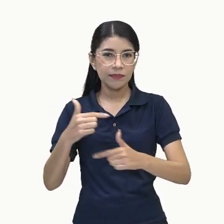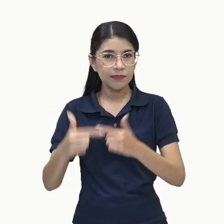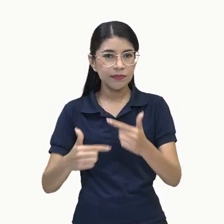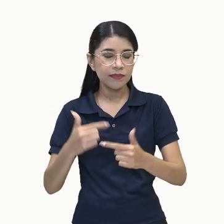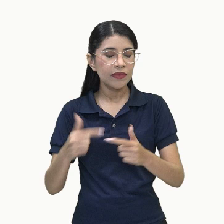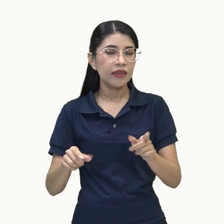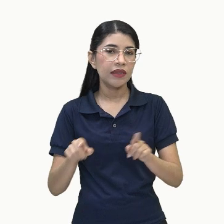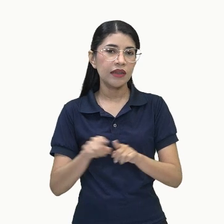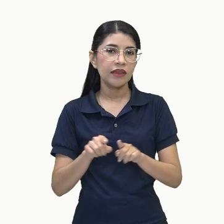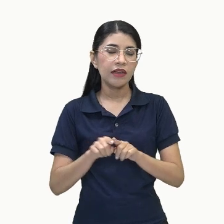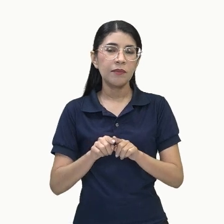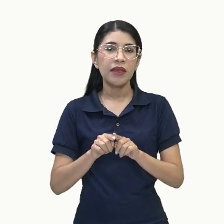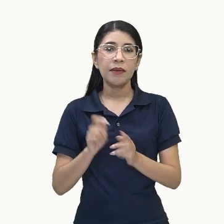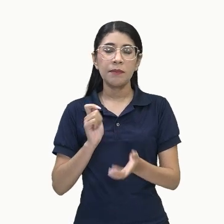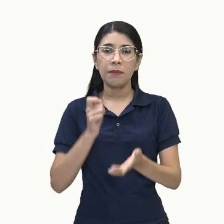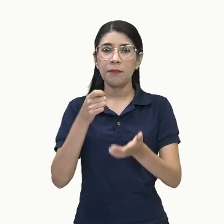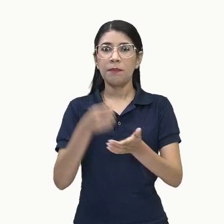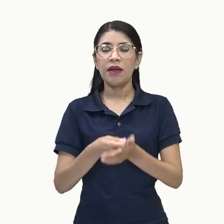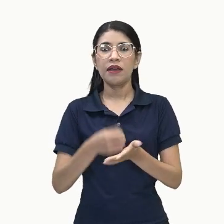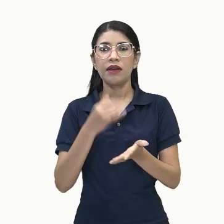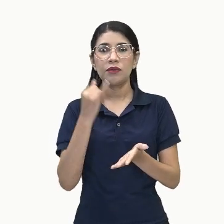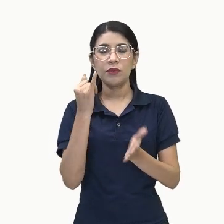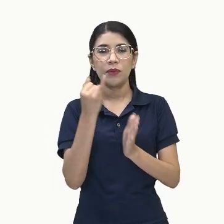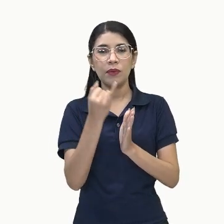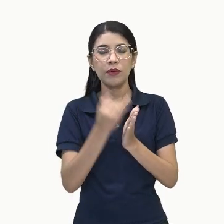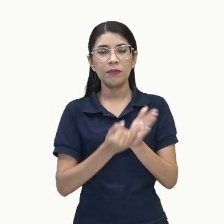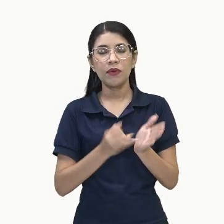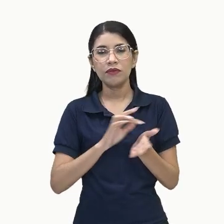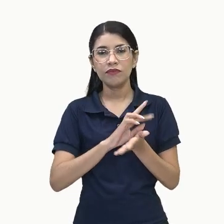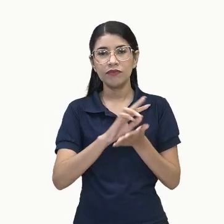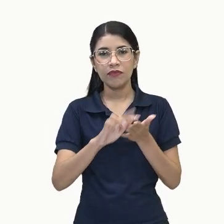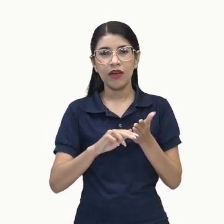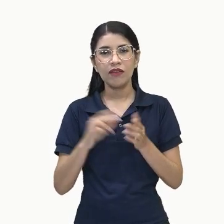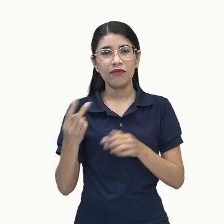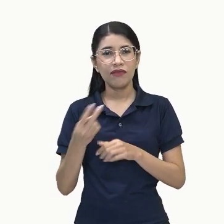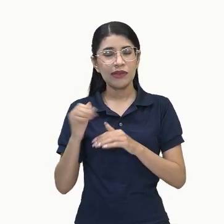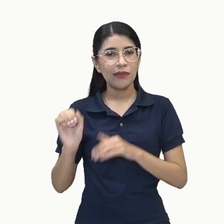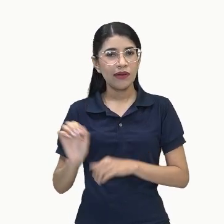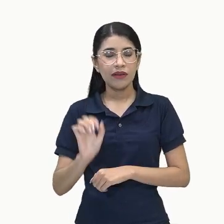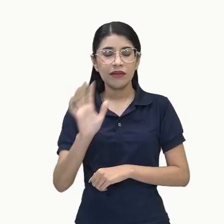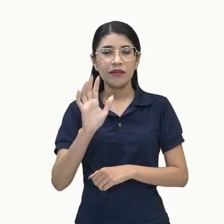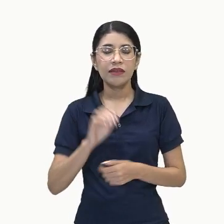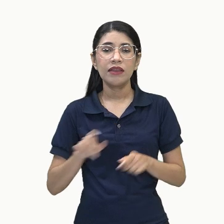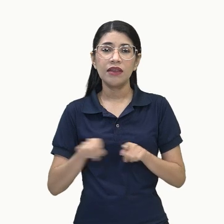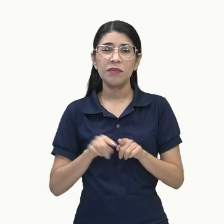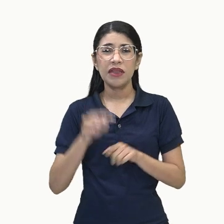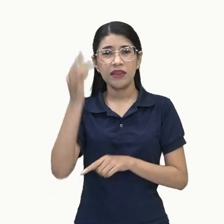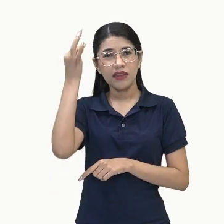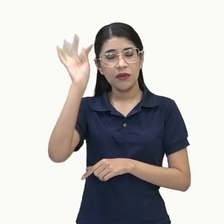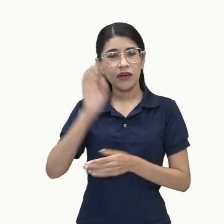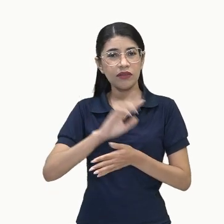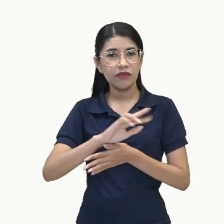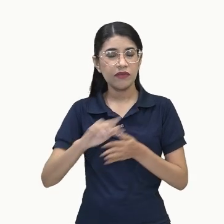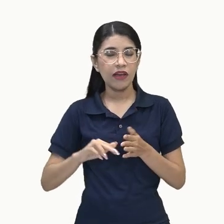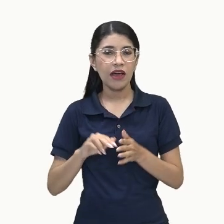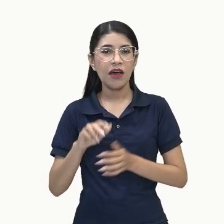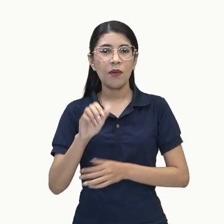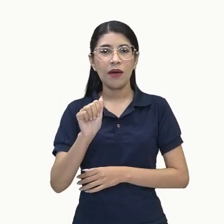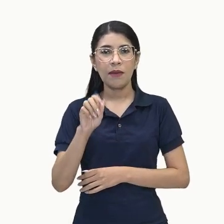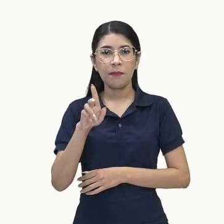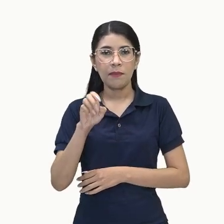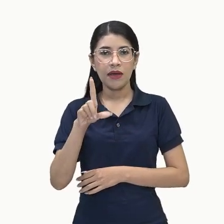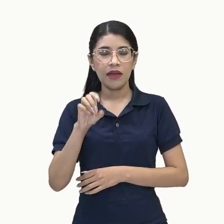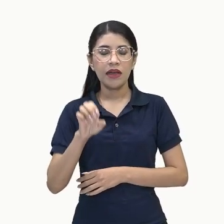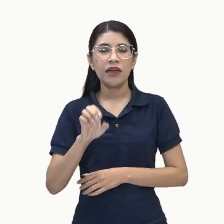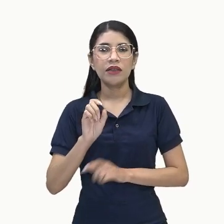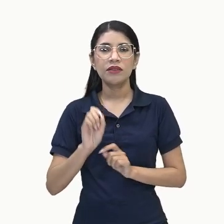dos altos impostos que pagavam. Existia algumas teorias, inclusive um abade chamado